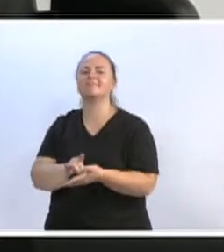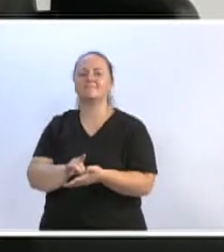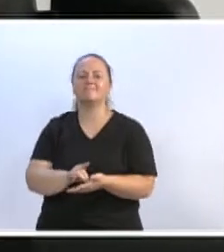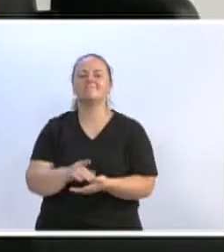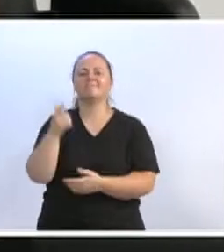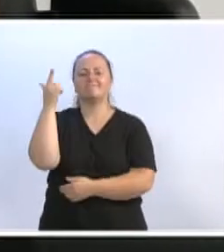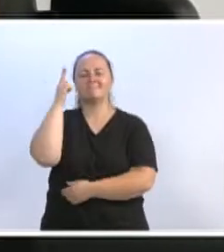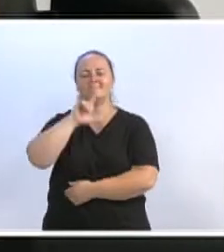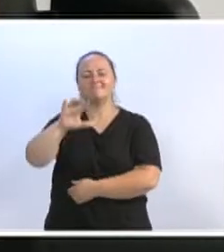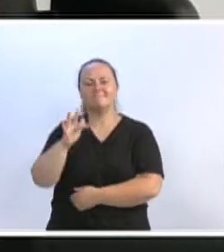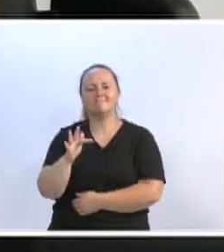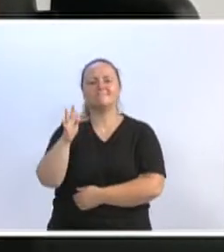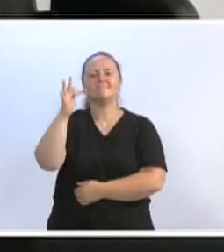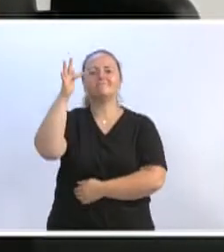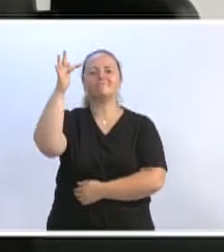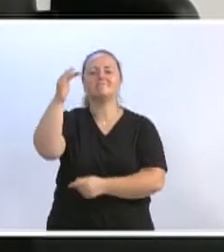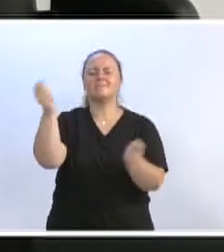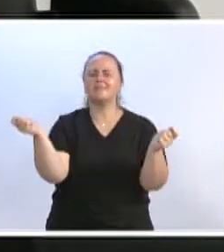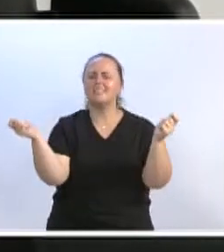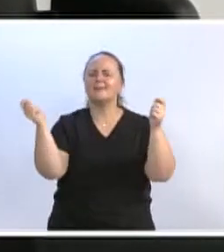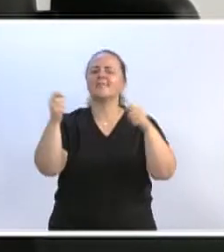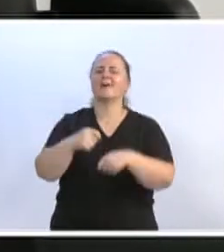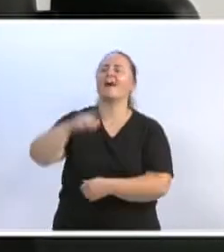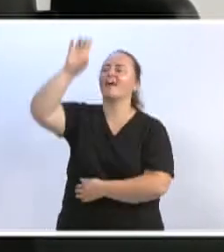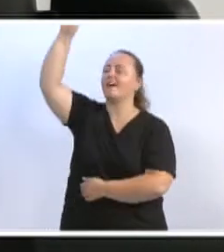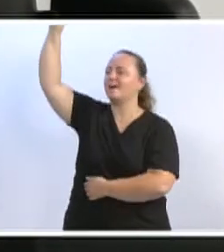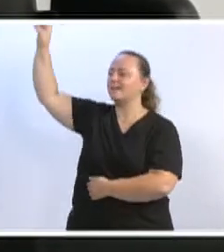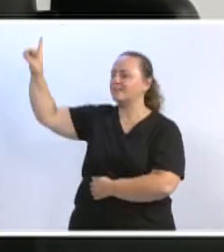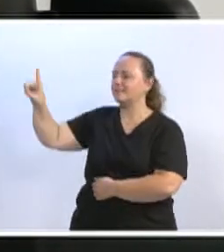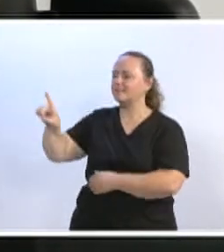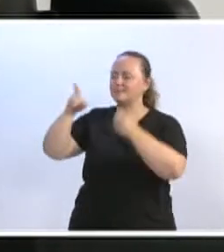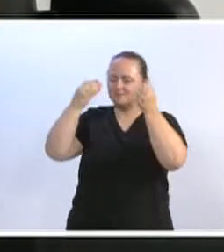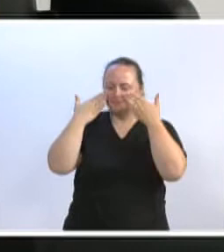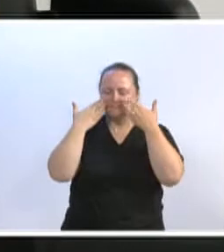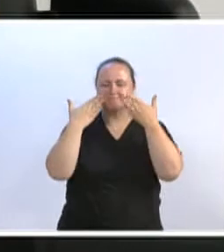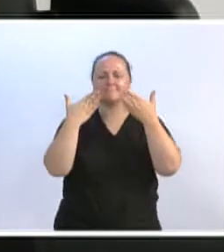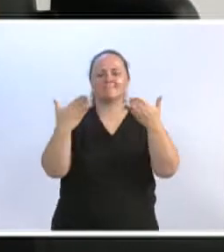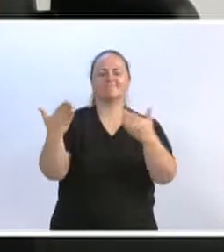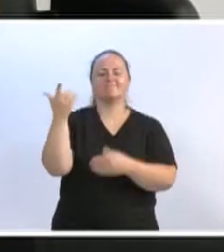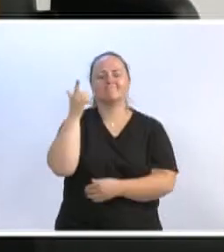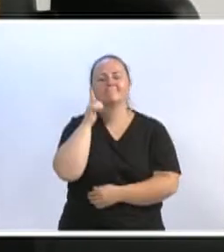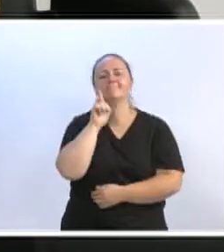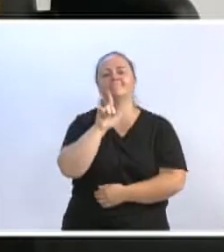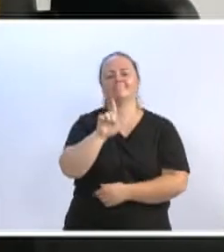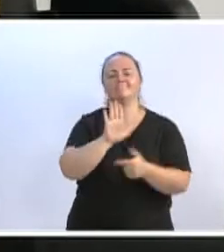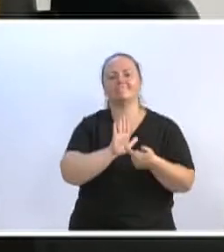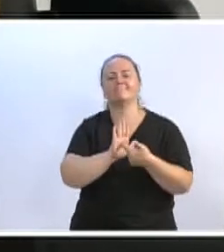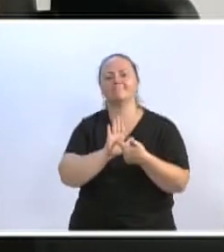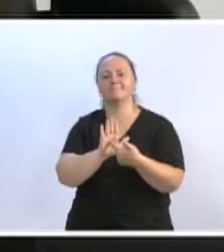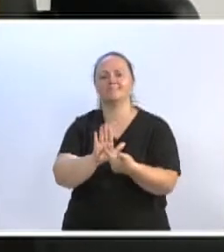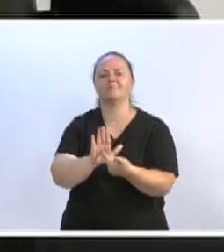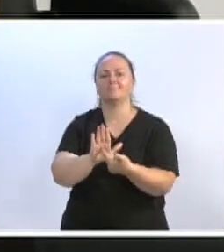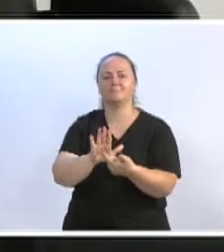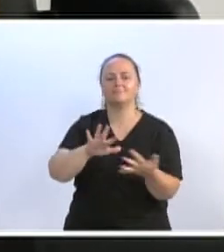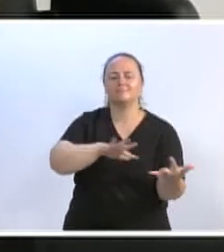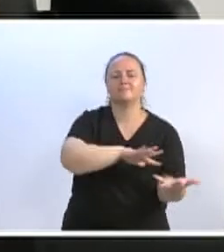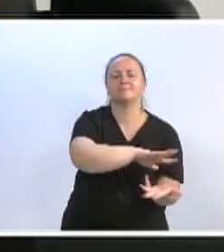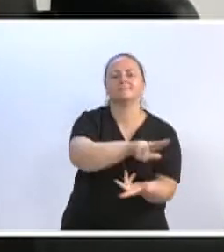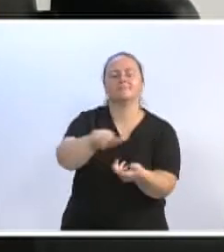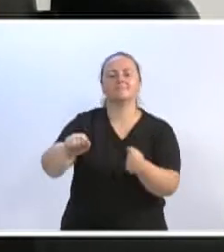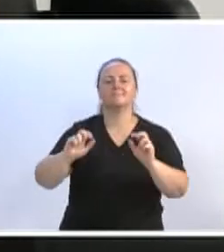brilhar, até que o mundo possa